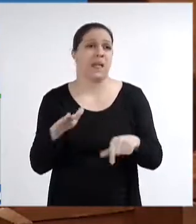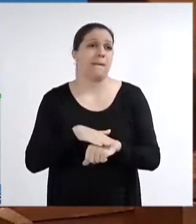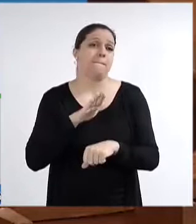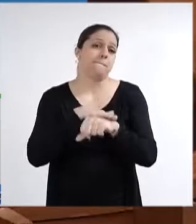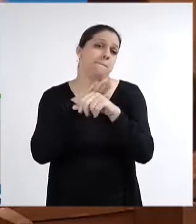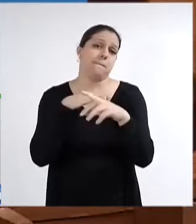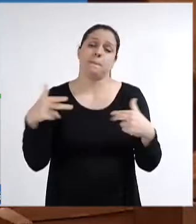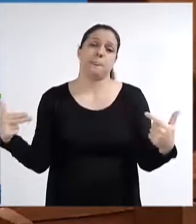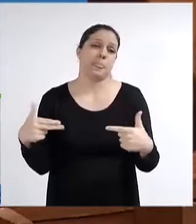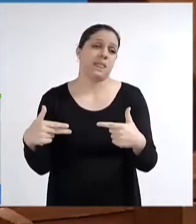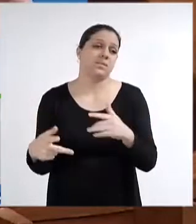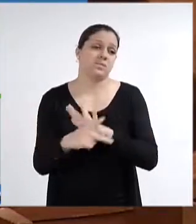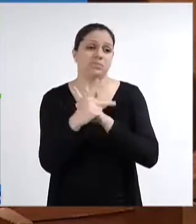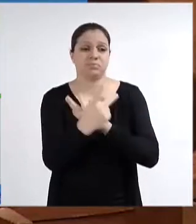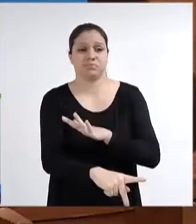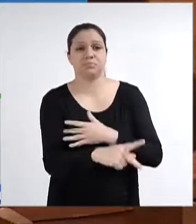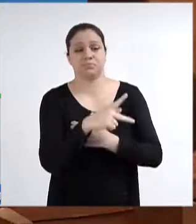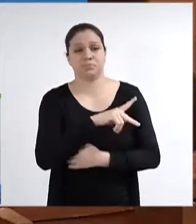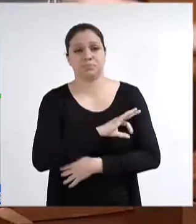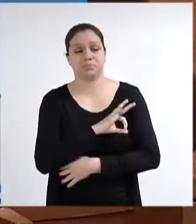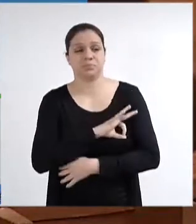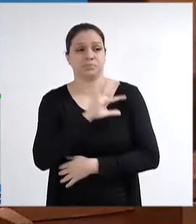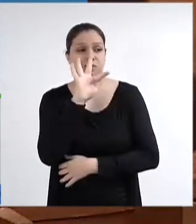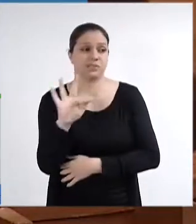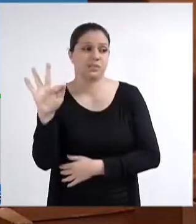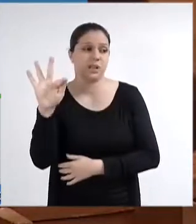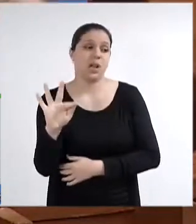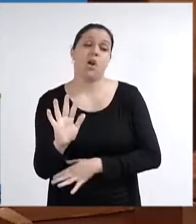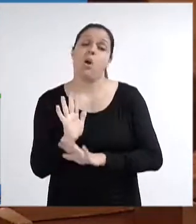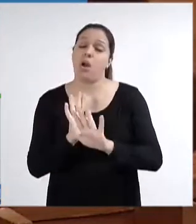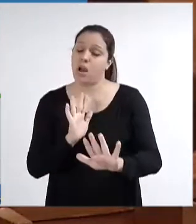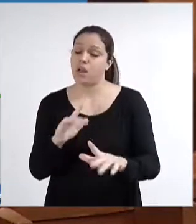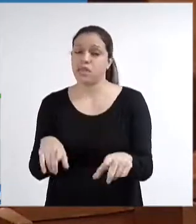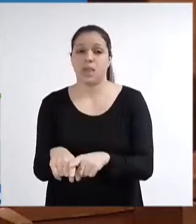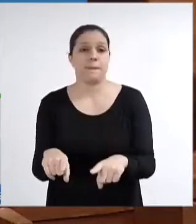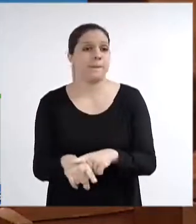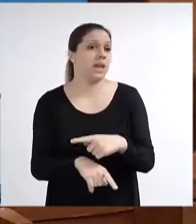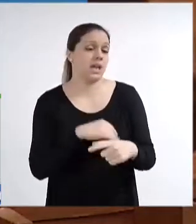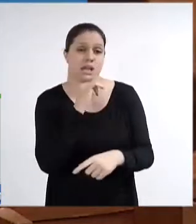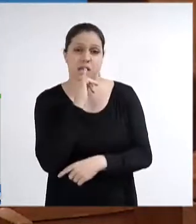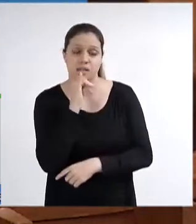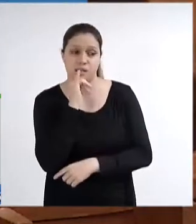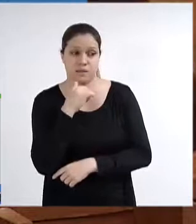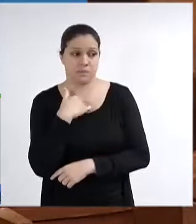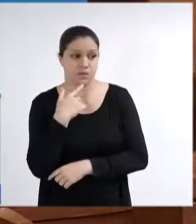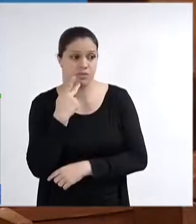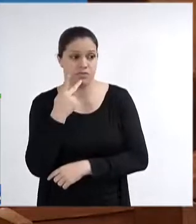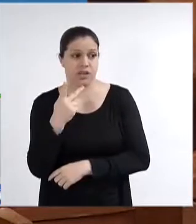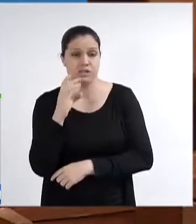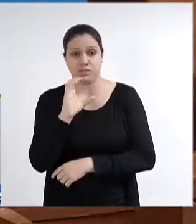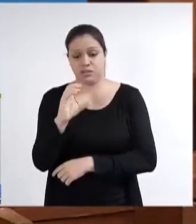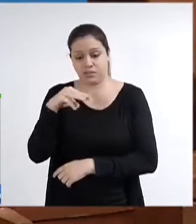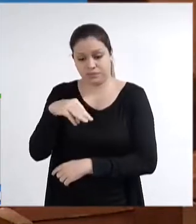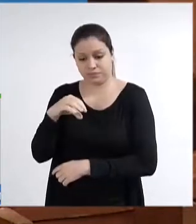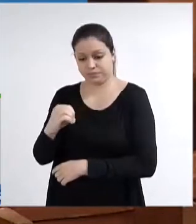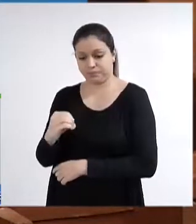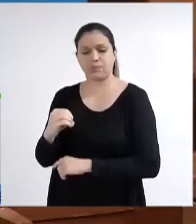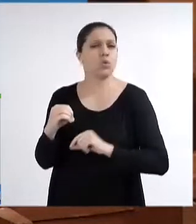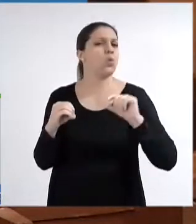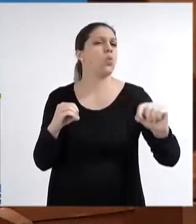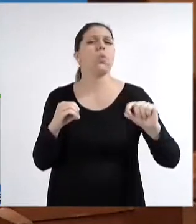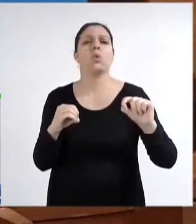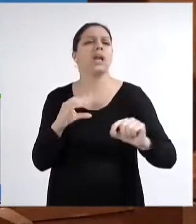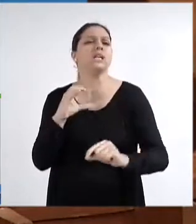procedimentos sendo encaminhados para as delegacias. Outra coisa, atinge, por exemplo, quando eu falo aqui no CMO, o que isso